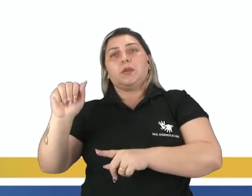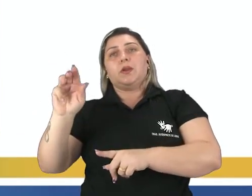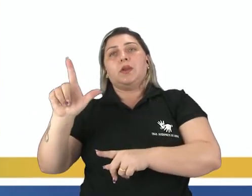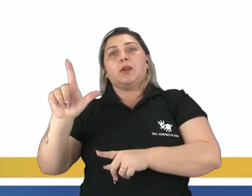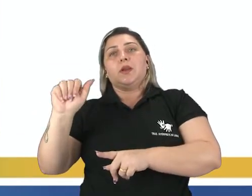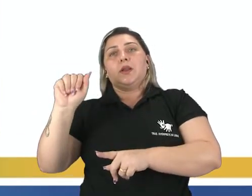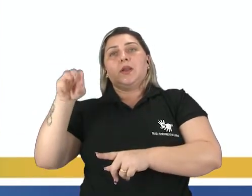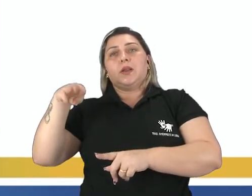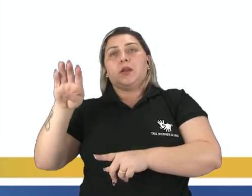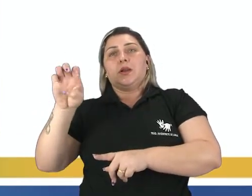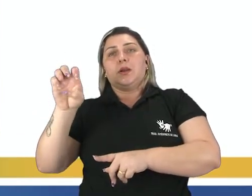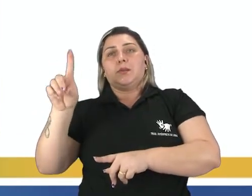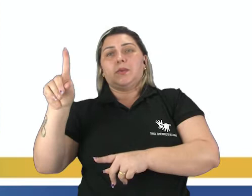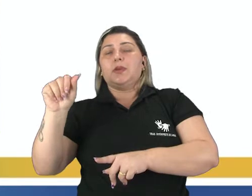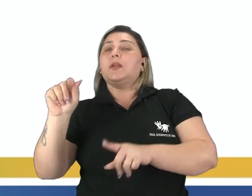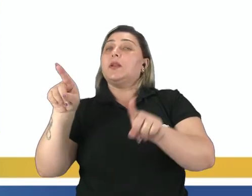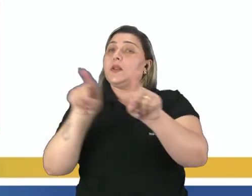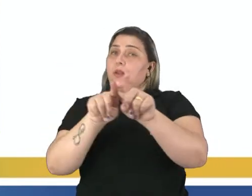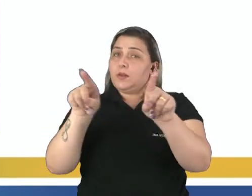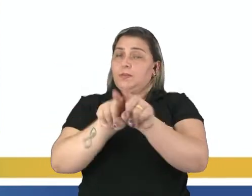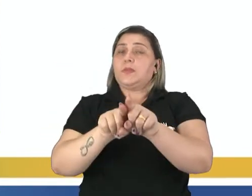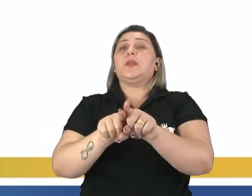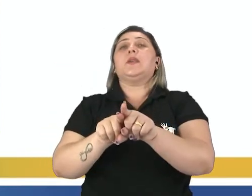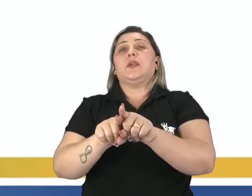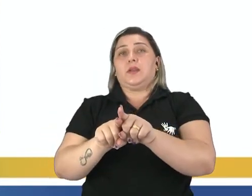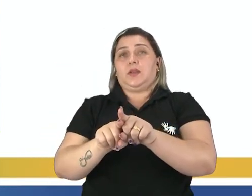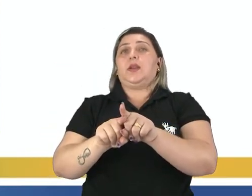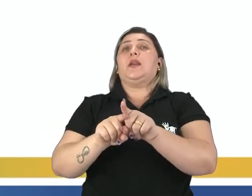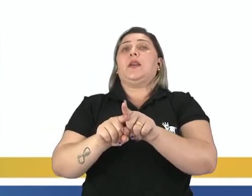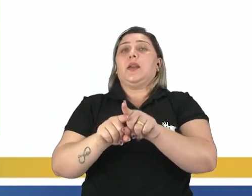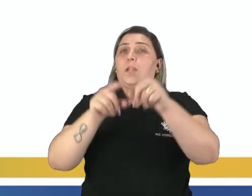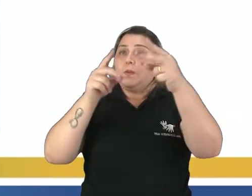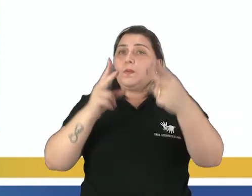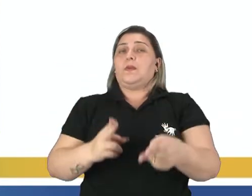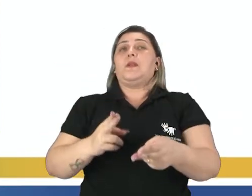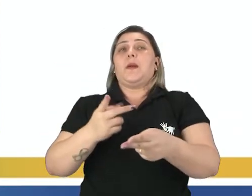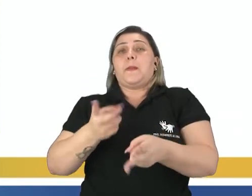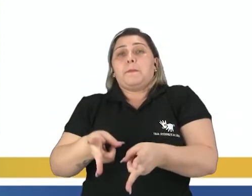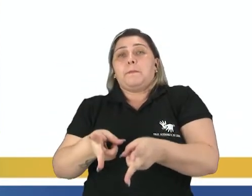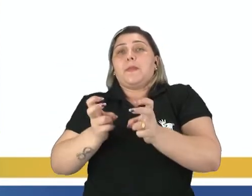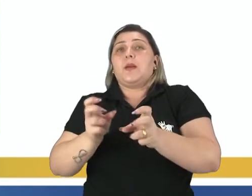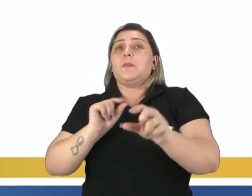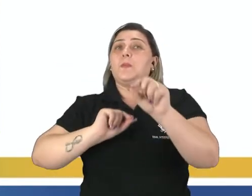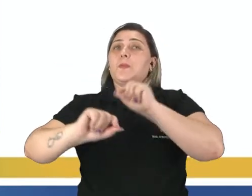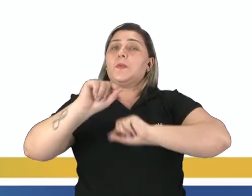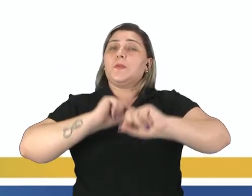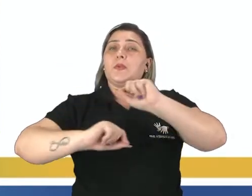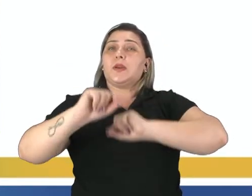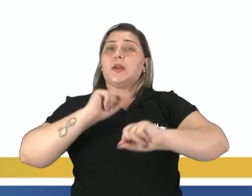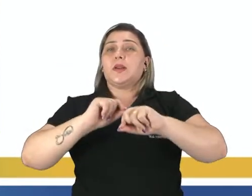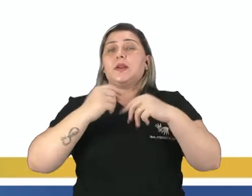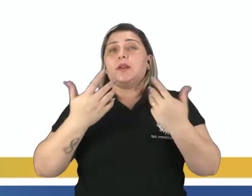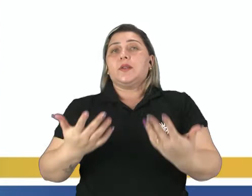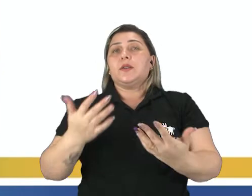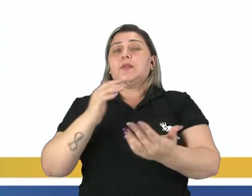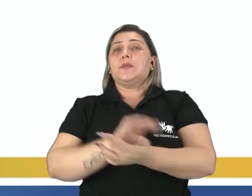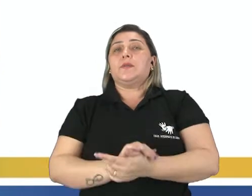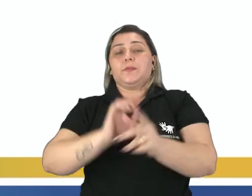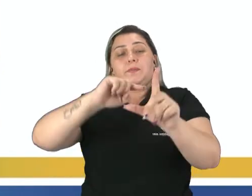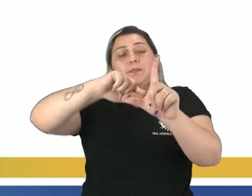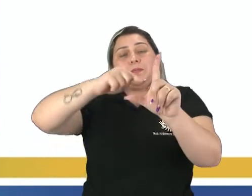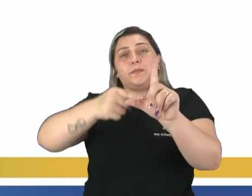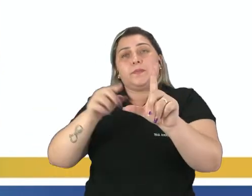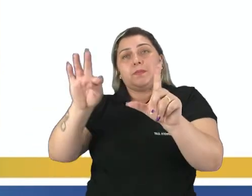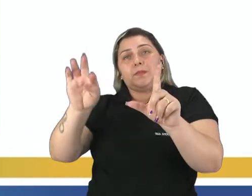lambda são também alternos internos e também são congruentes. Então, note que, desta forma, o